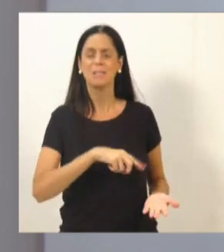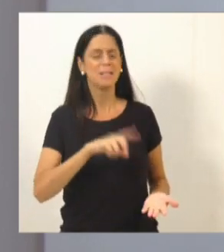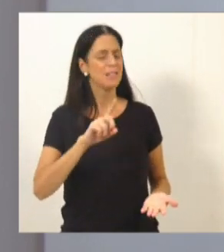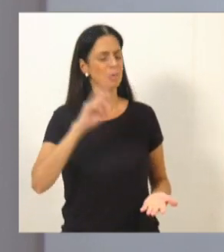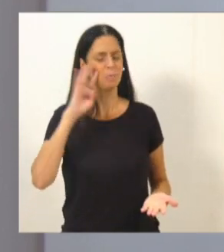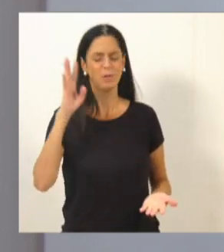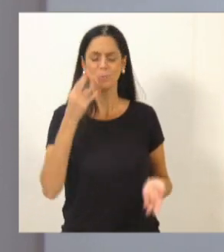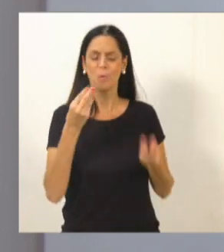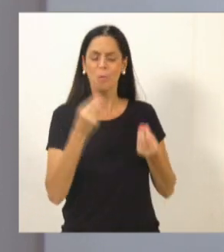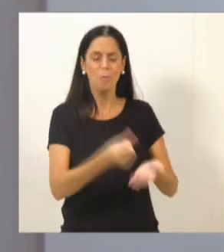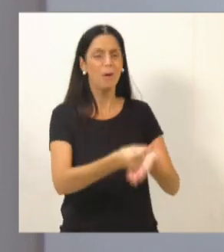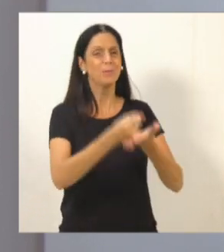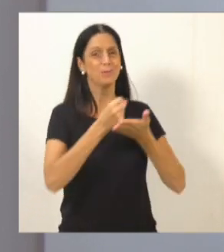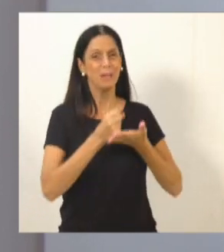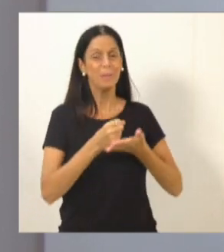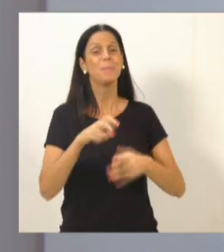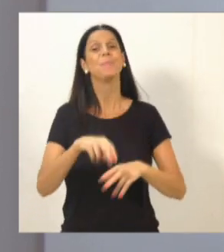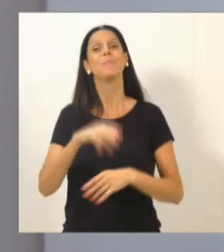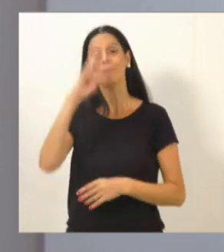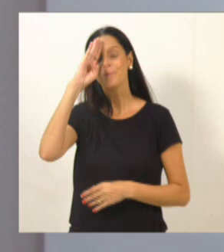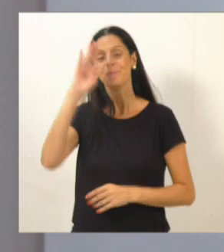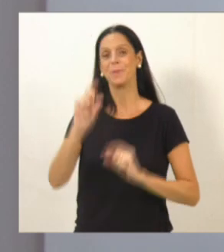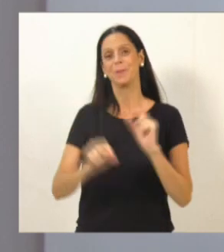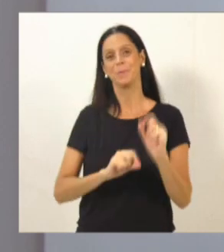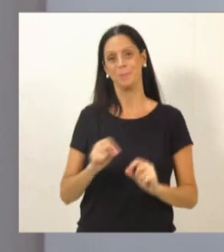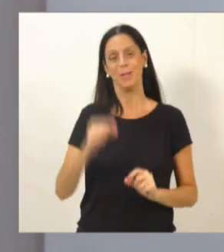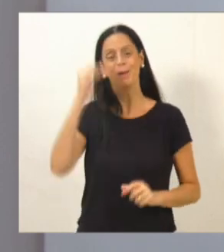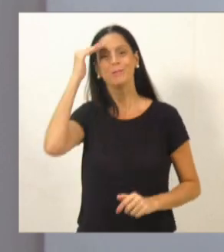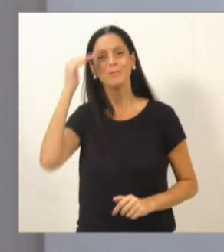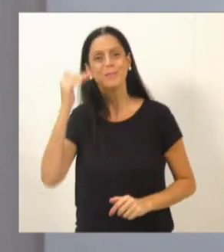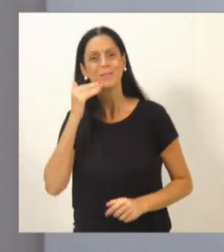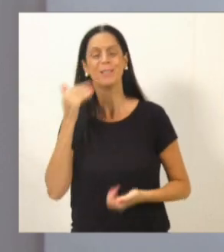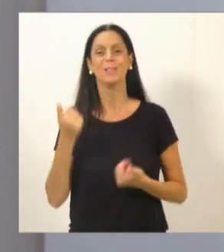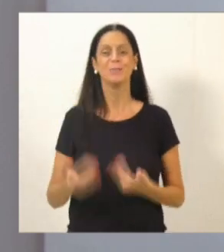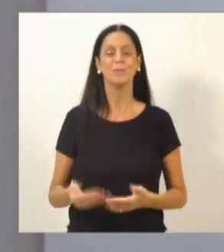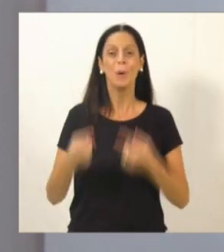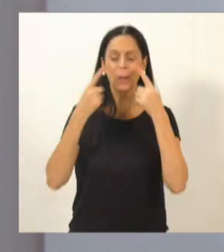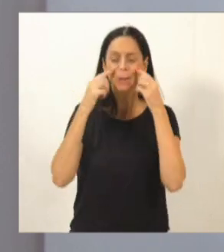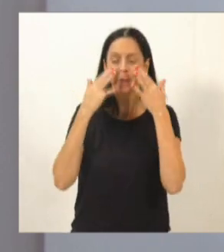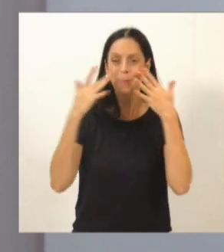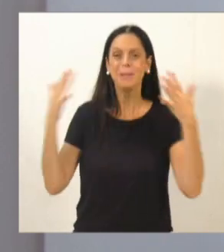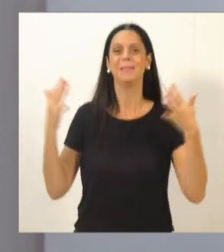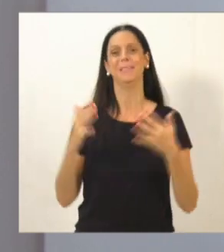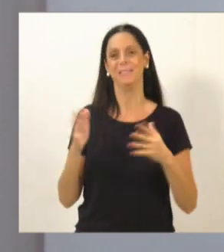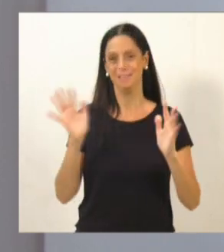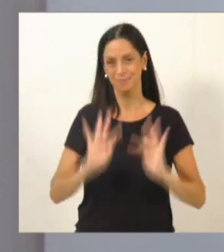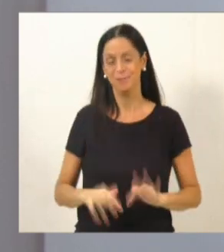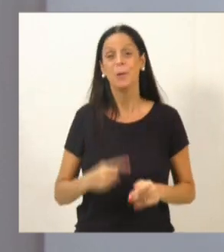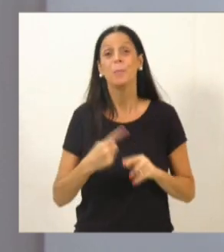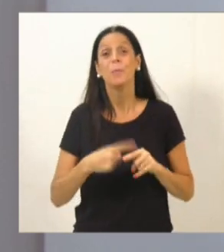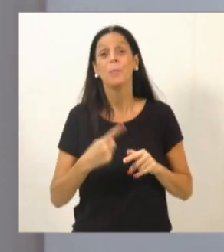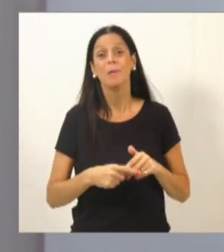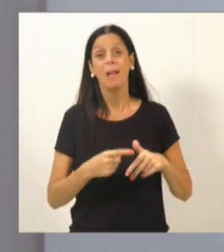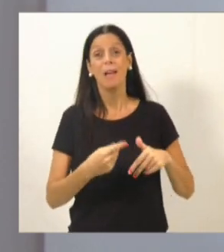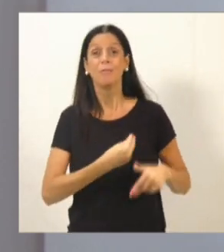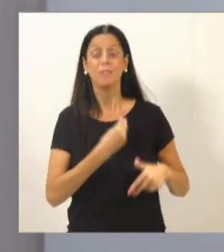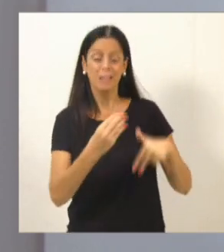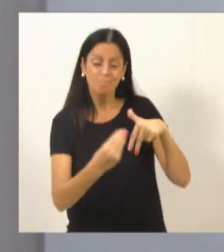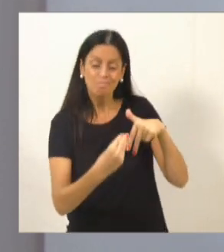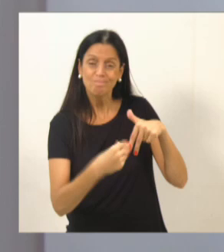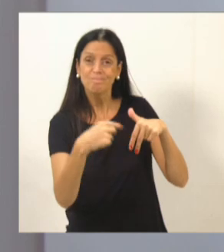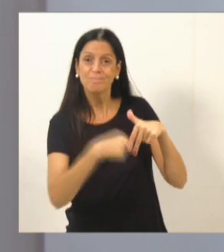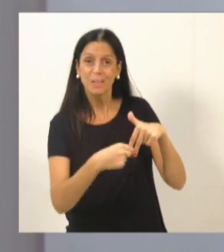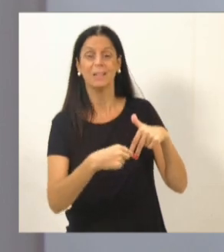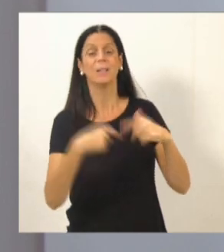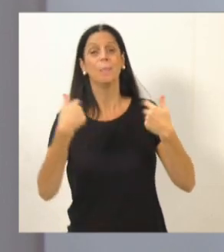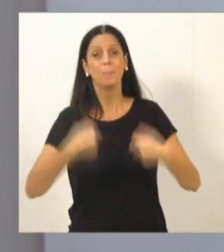principalmente nossos jovens adolescentes, os nossos jovens em vulnerabilidade, que tanto precisam essa